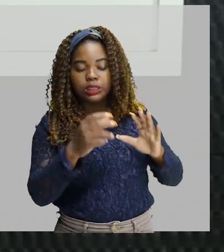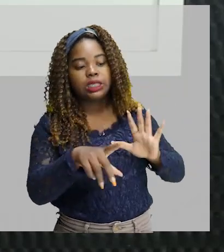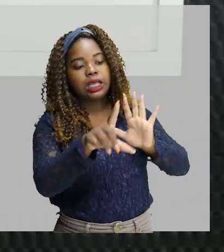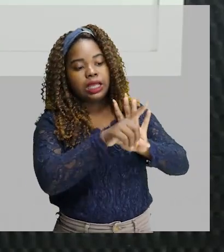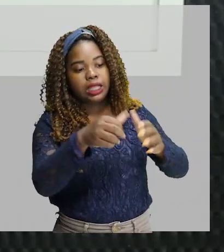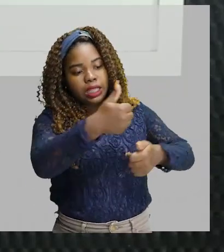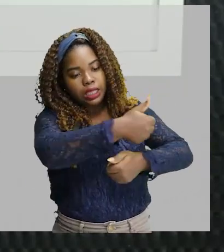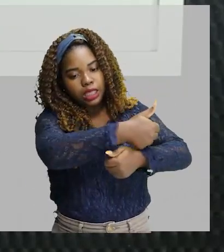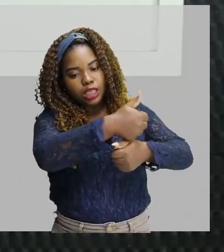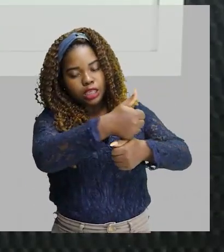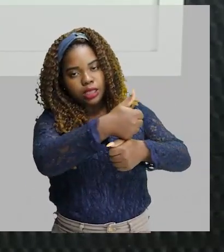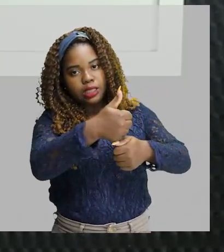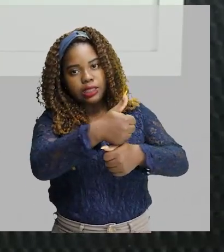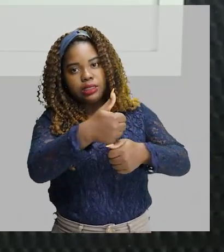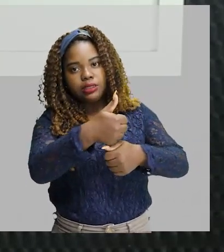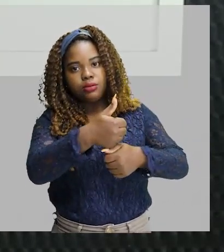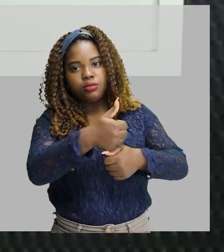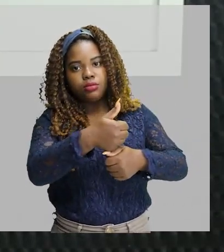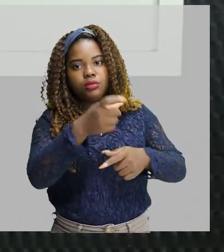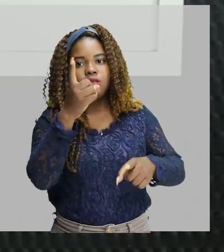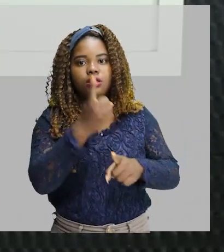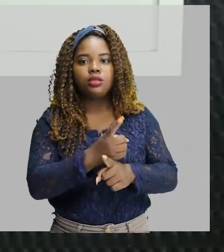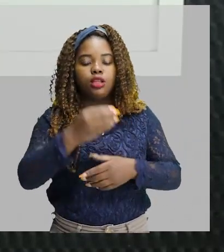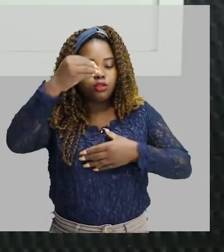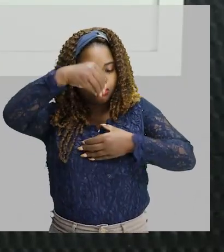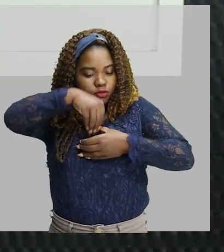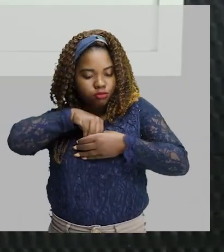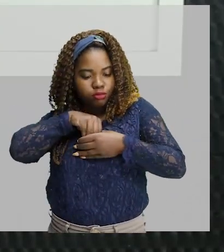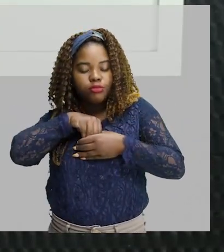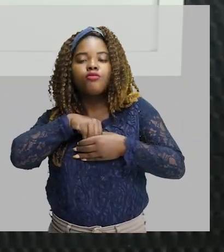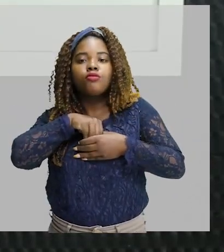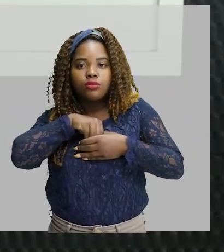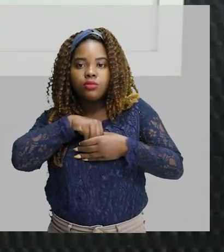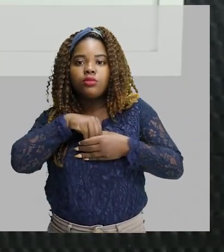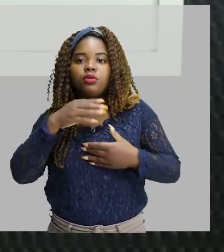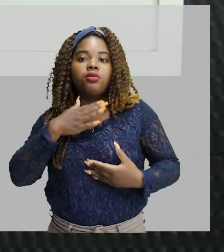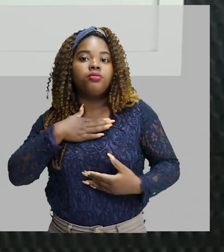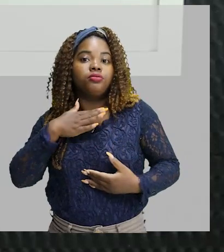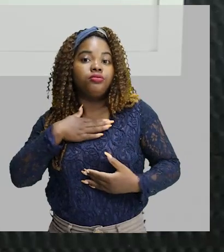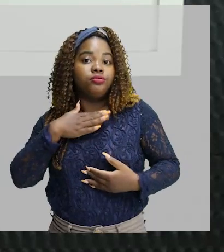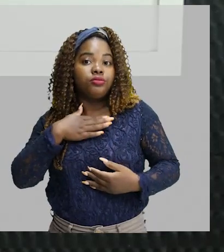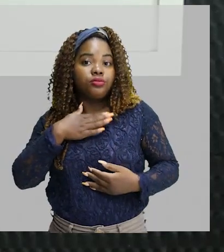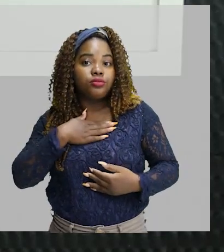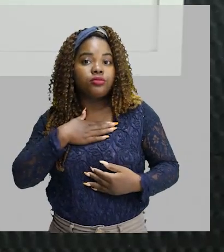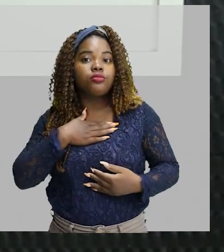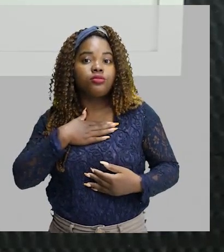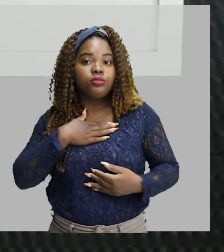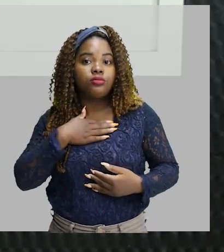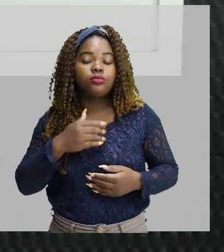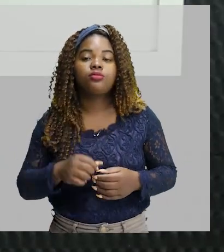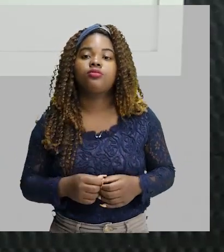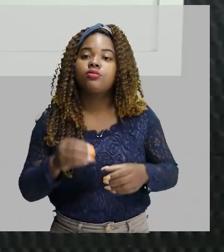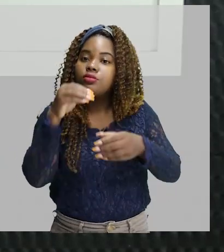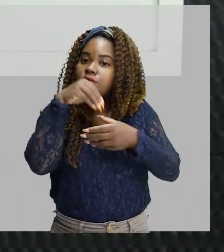moral que é descoberta por mim mesmo dentro de mim, certo? Por mim mesmo, dentro de mim, daí